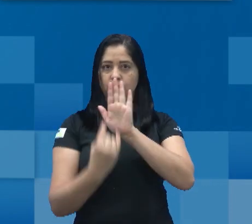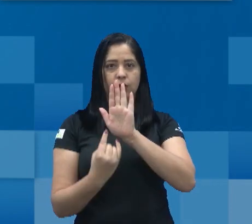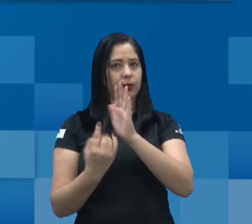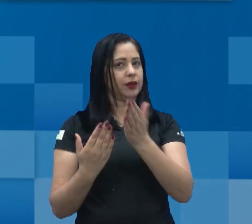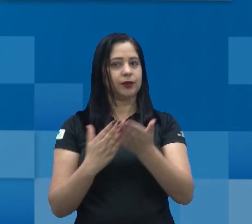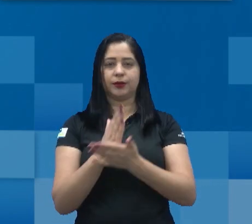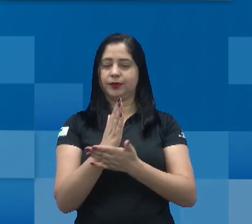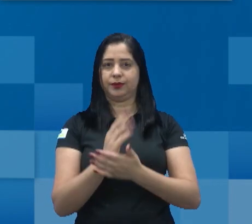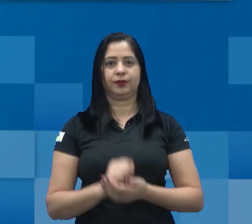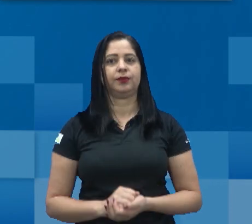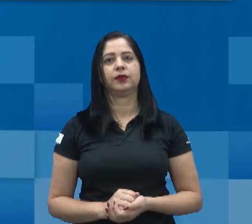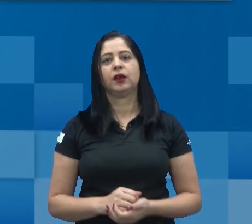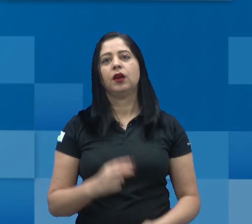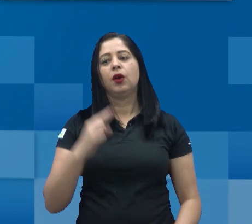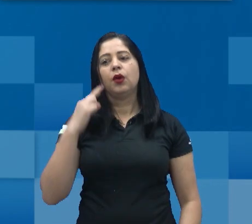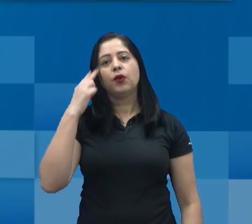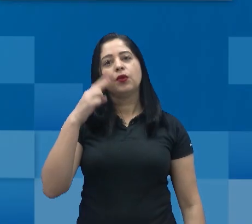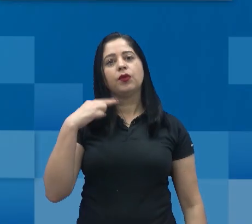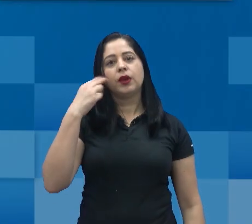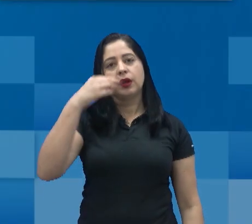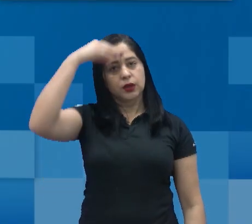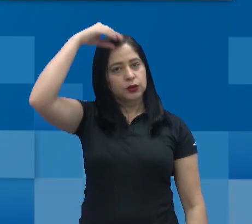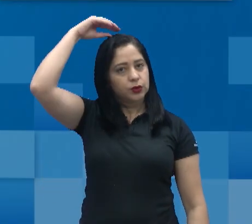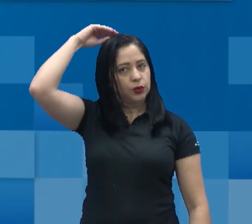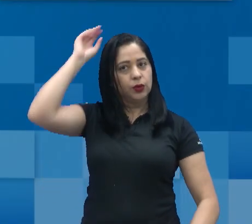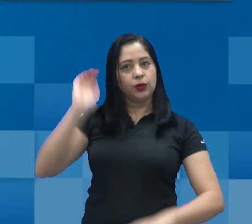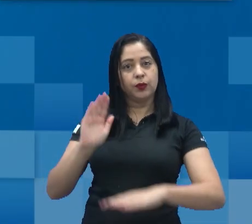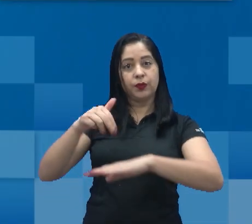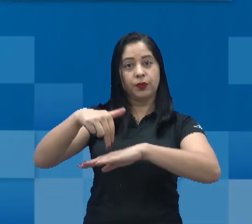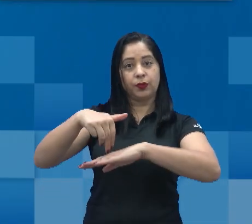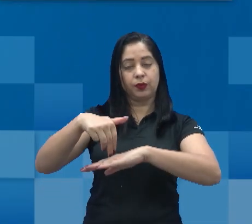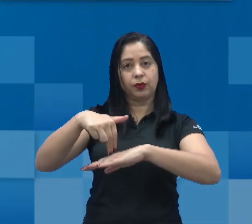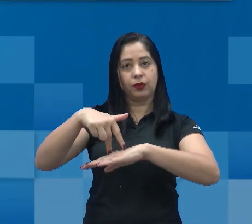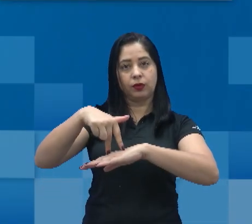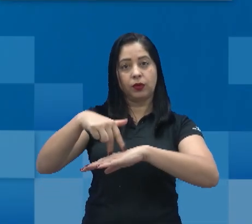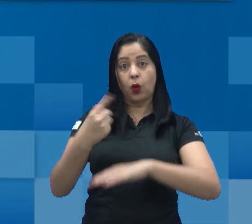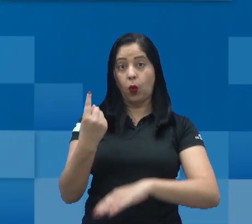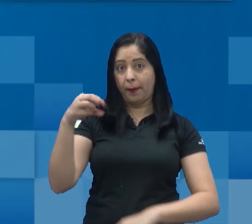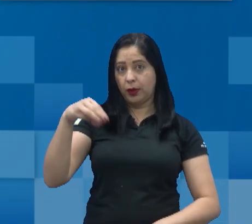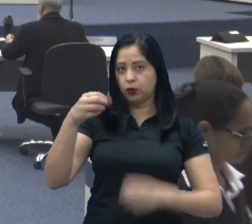rejeitado. Justificativo de votação, o vereador Carlos Abranches, por tempo de 1 minuto, vereador.